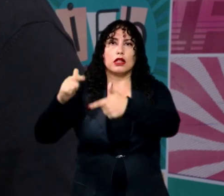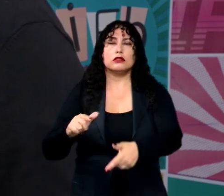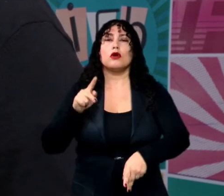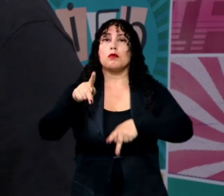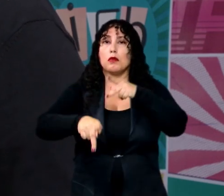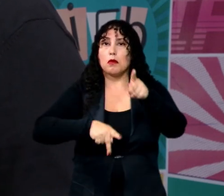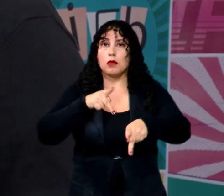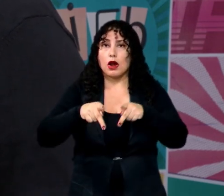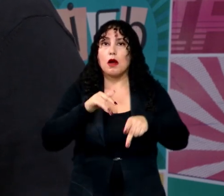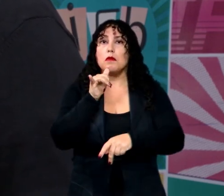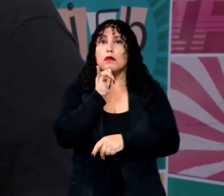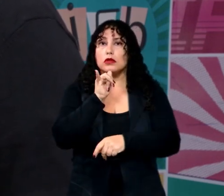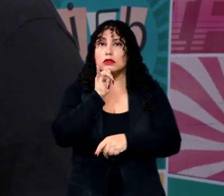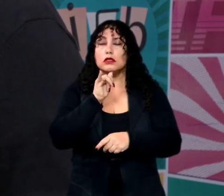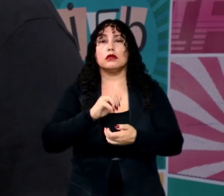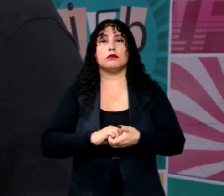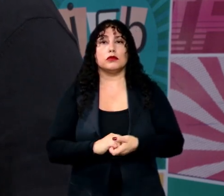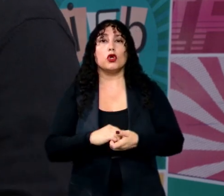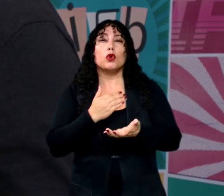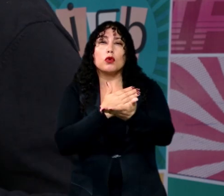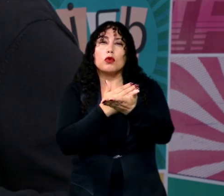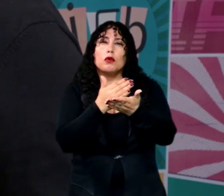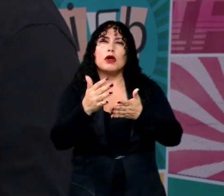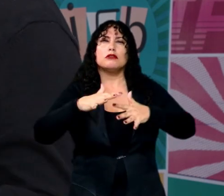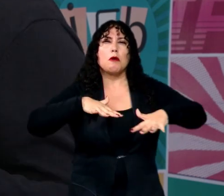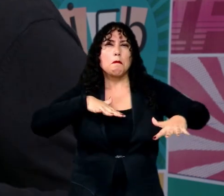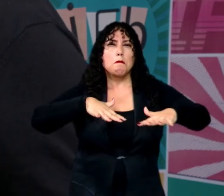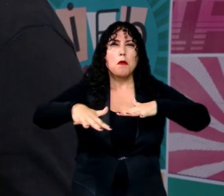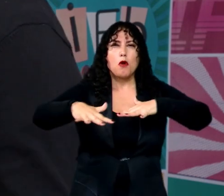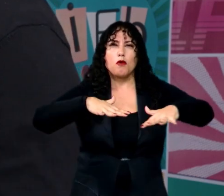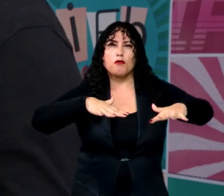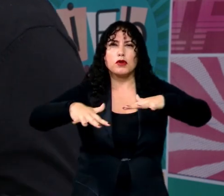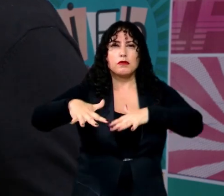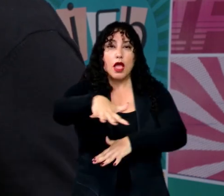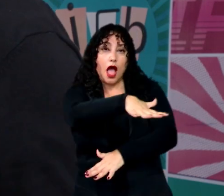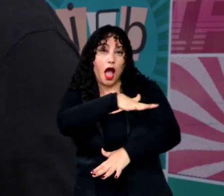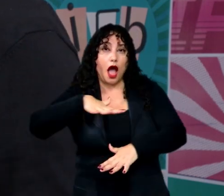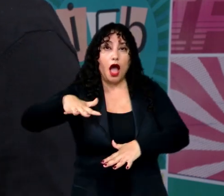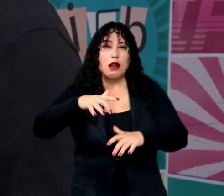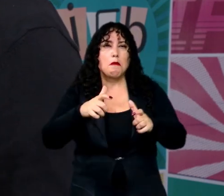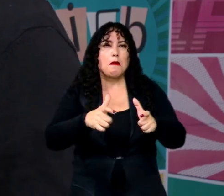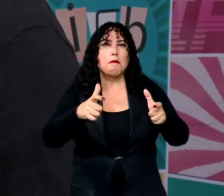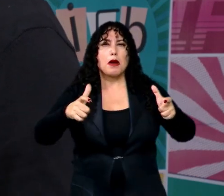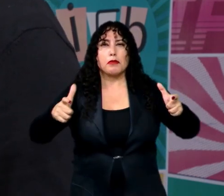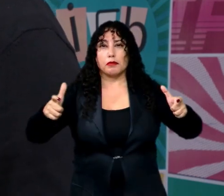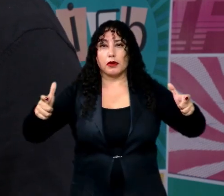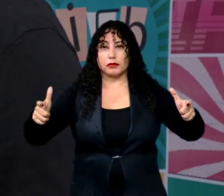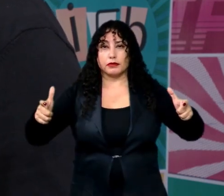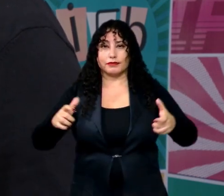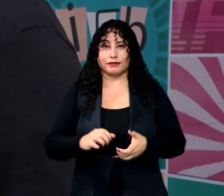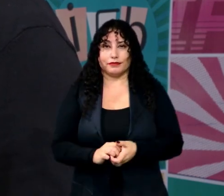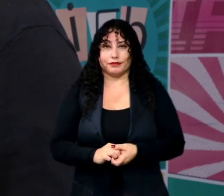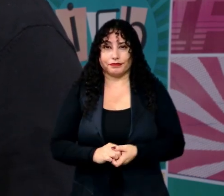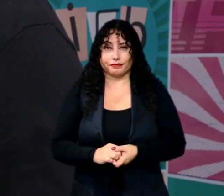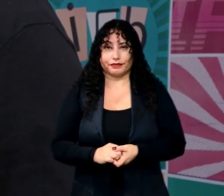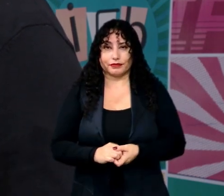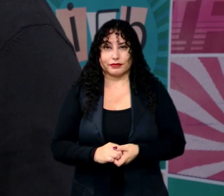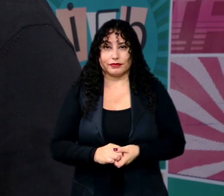por exemplo. Então a gente começa a mover o campo de outras dimensões mesmo, Sim. né?